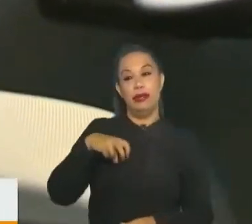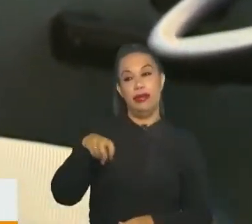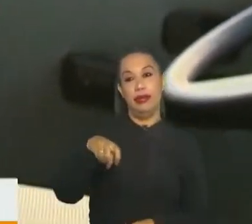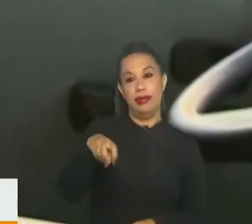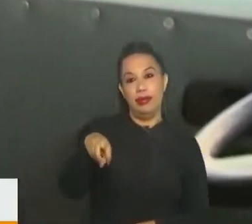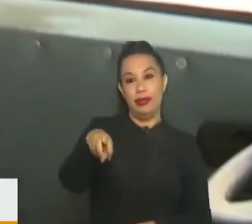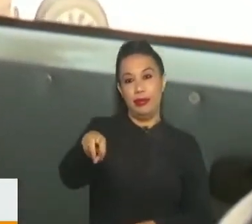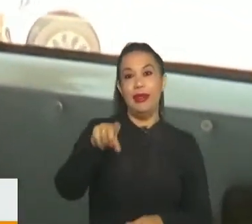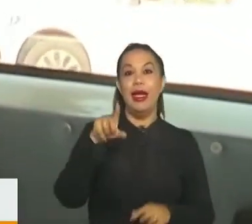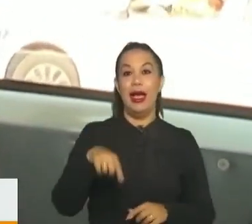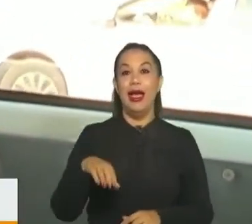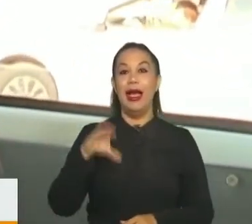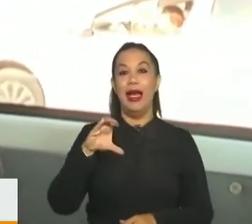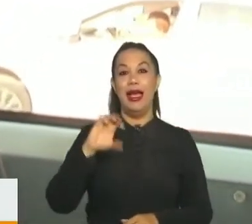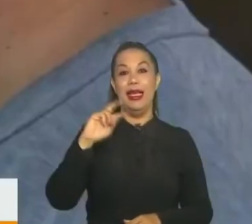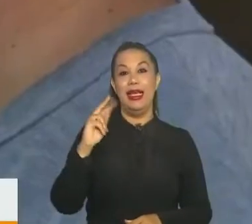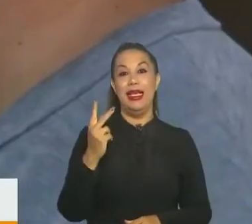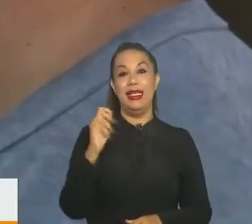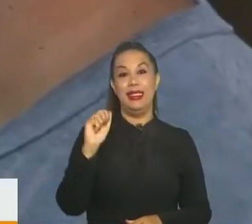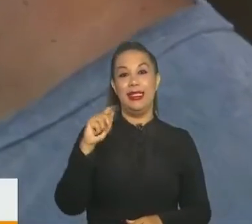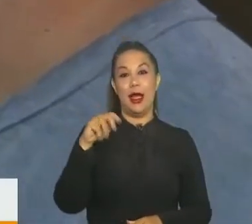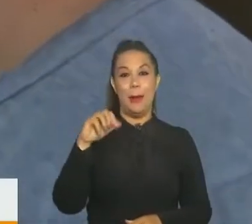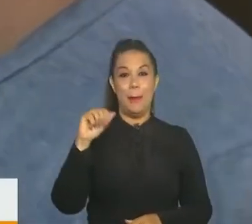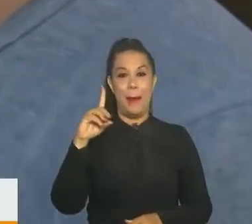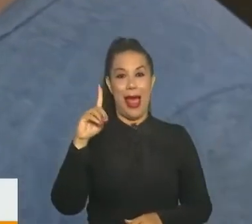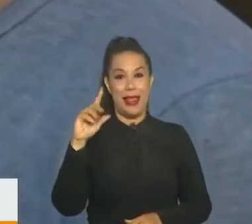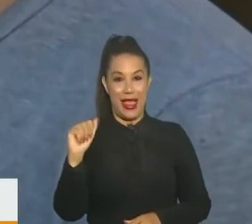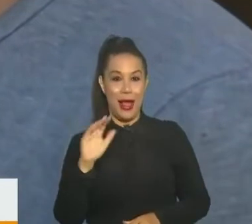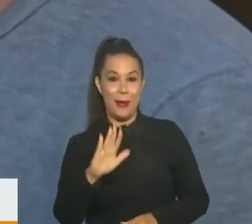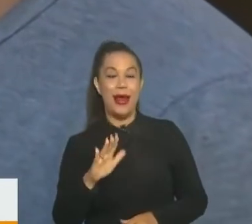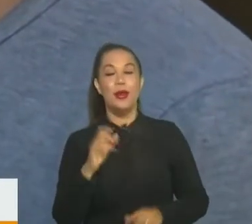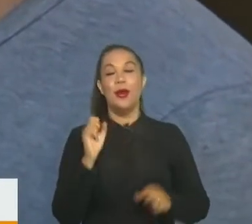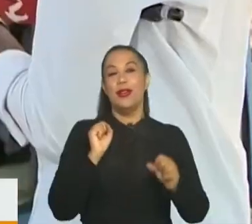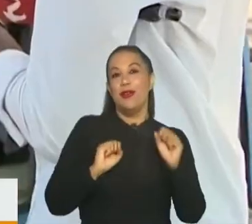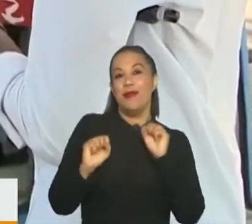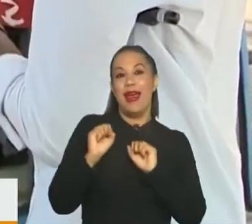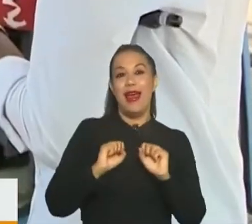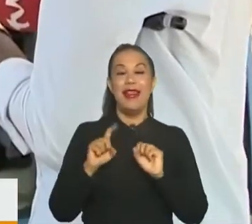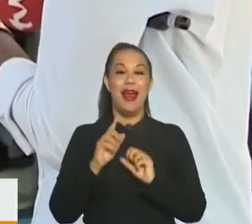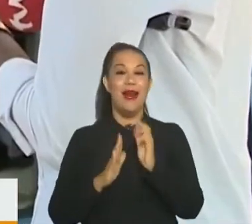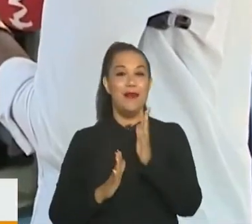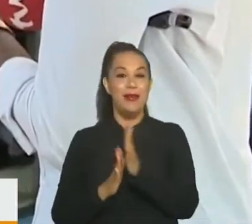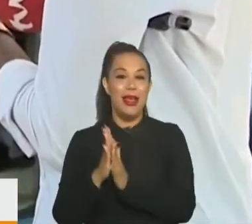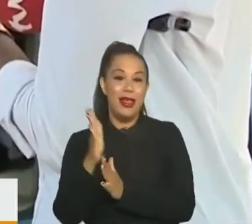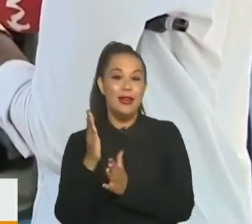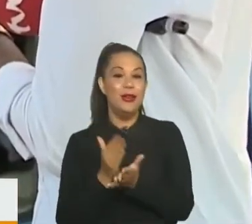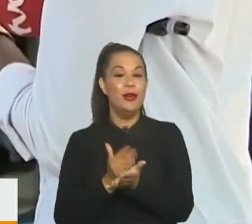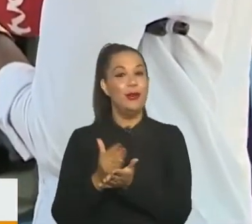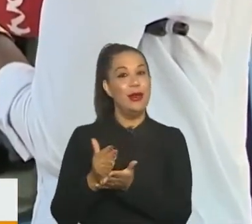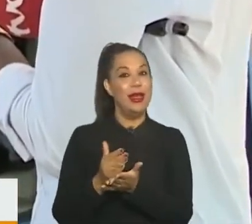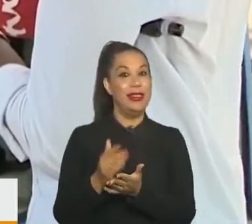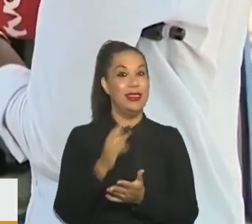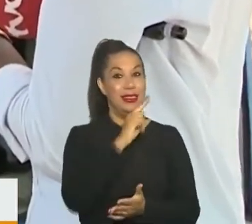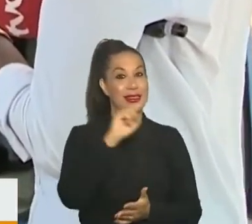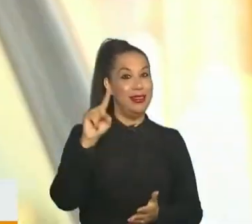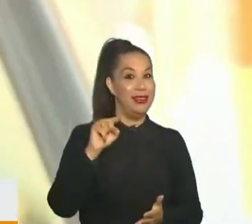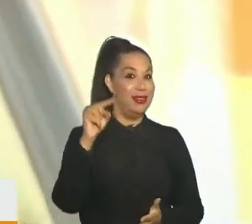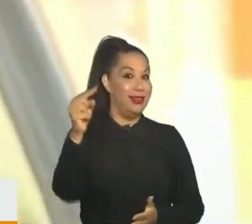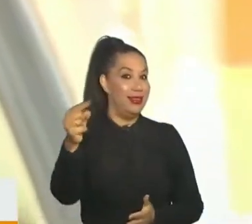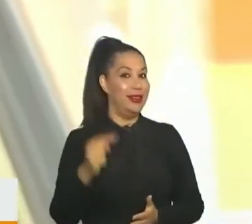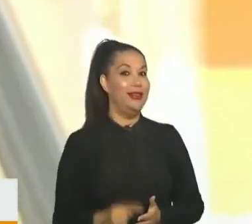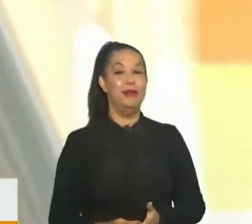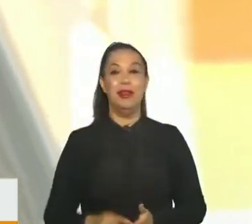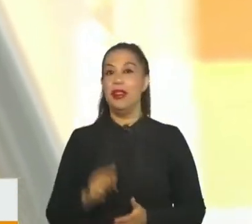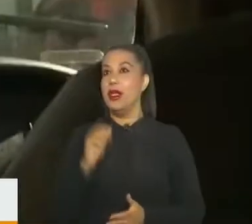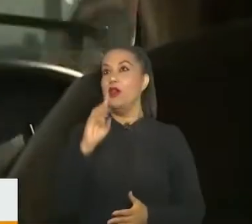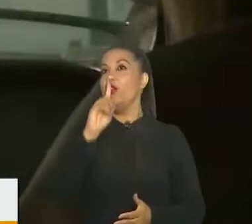a Chapada Diamantina. A expectativa de Karina e Eduardo é de que a viagem comece nas próximas semanas, sem